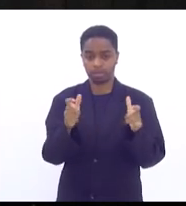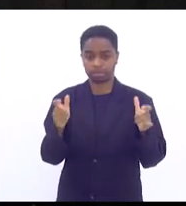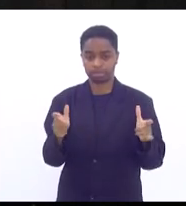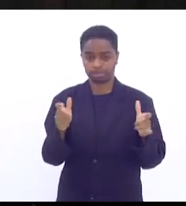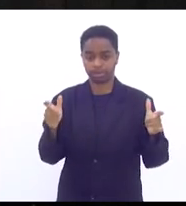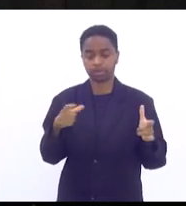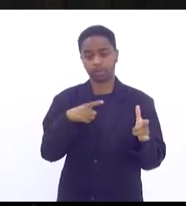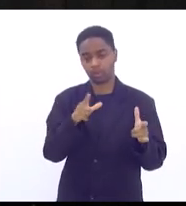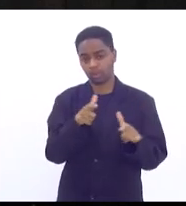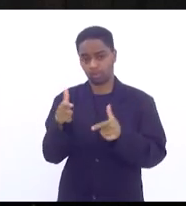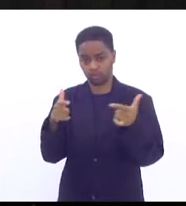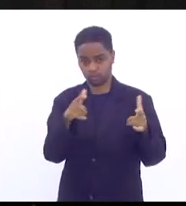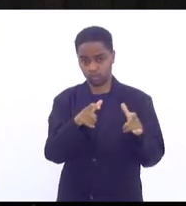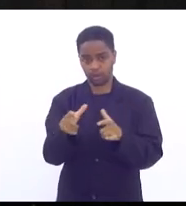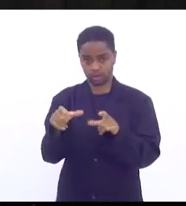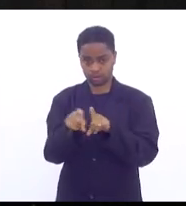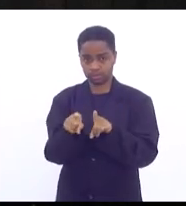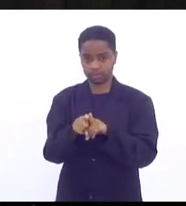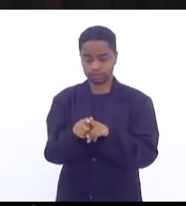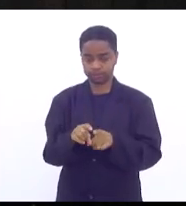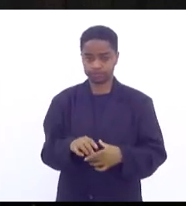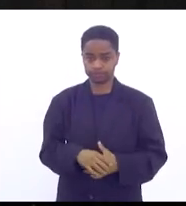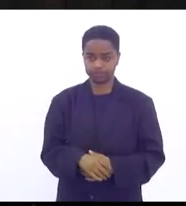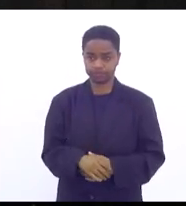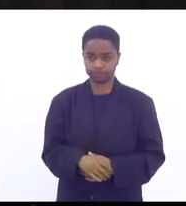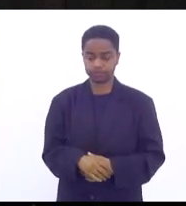temos outros pontos da cidade assim.